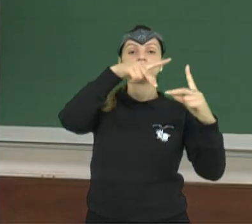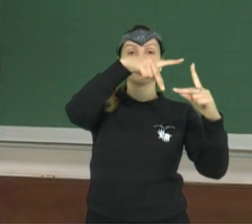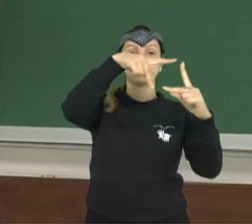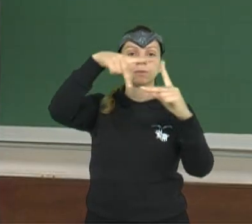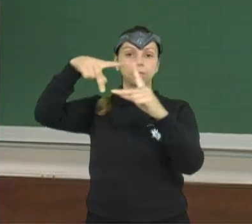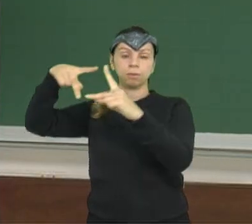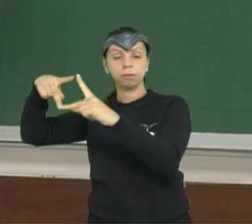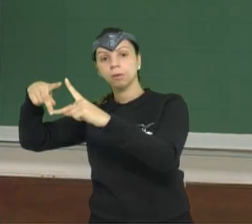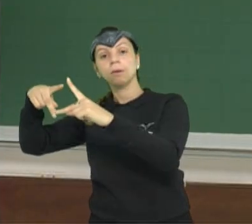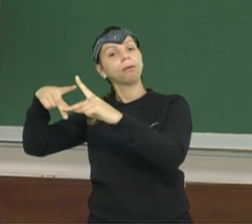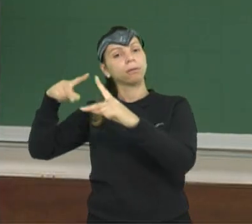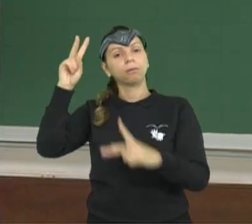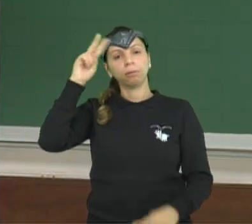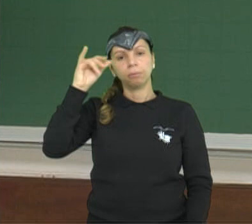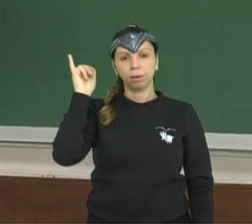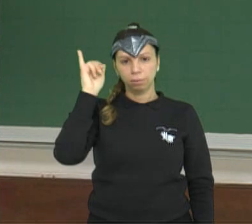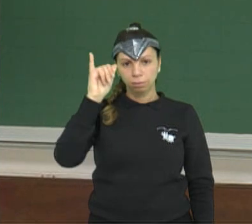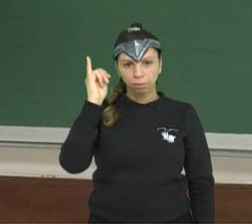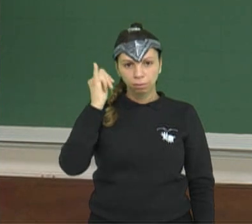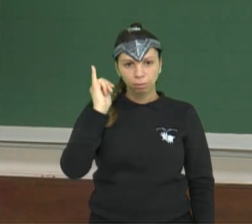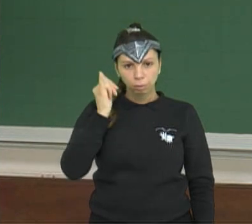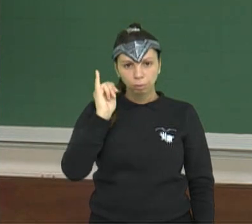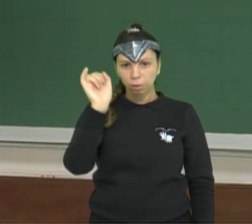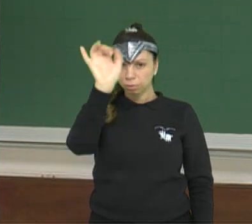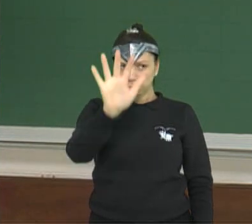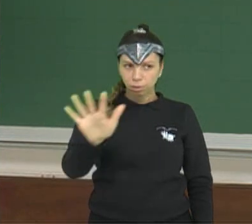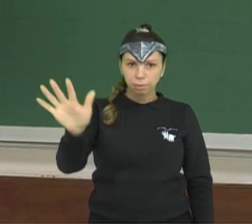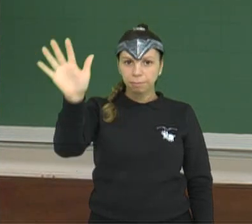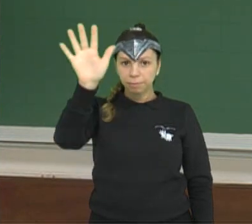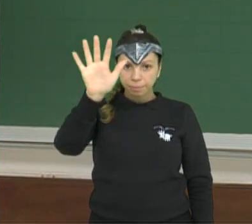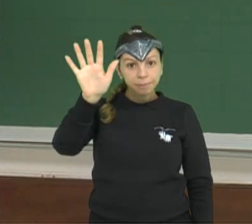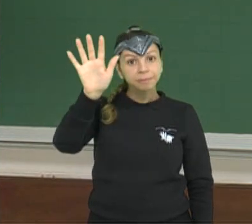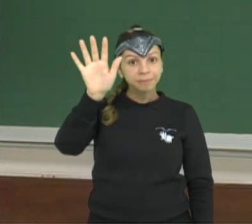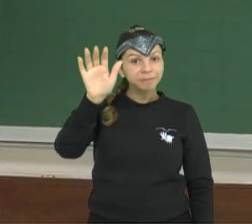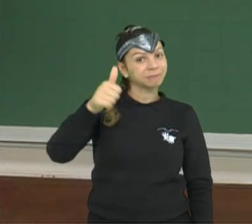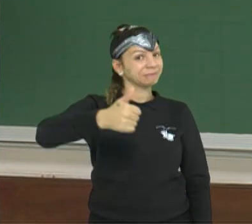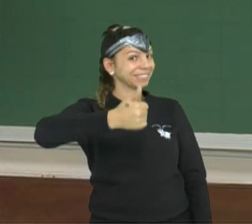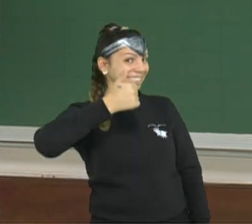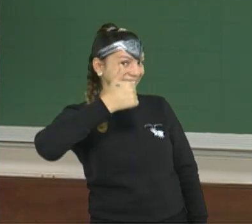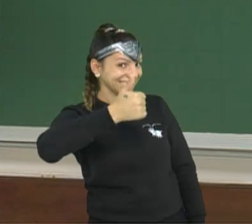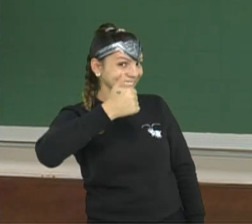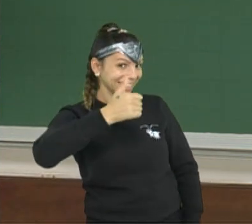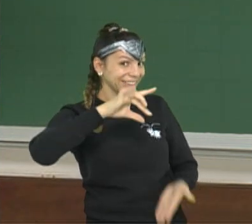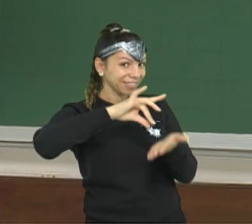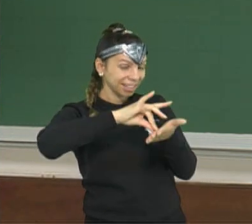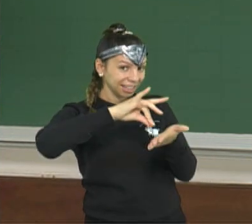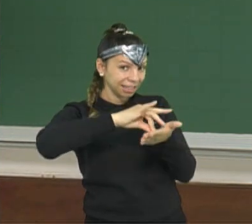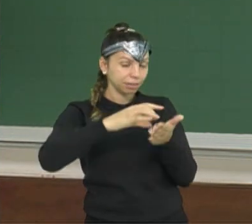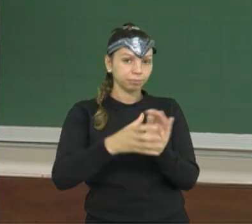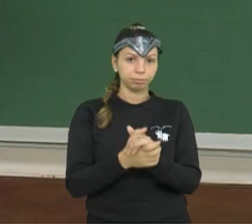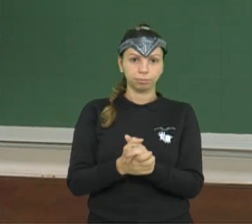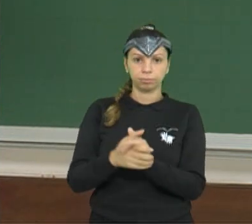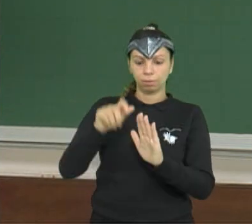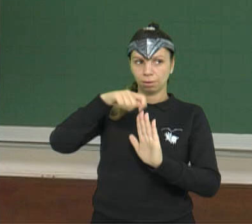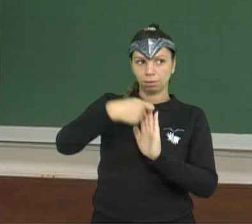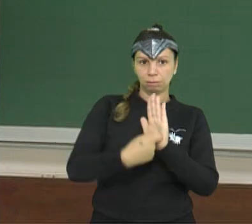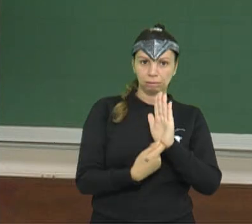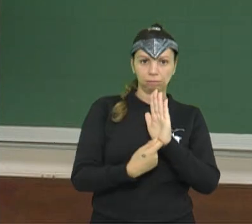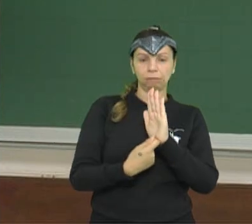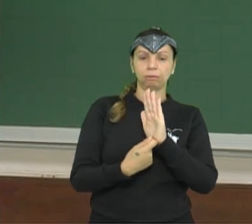strip é contar uma história através de imagens. True. Ter textos